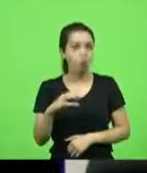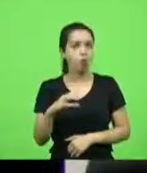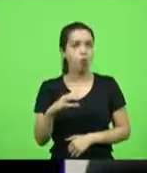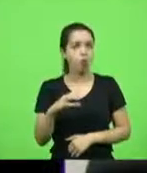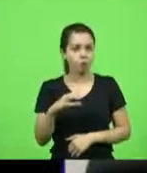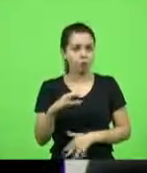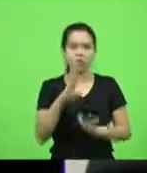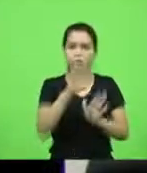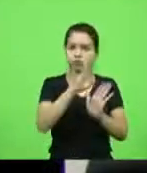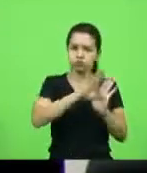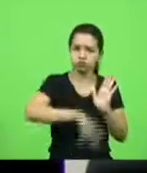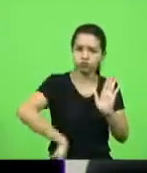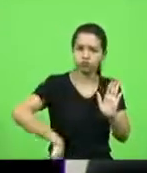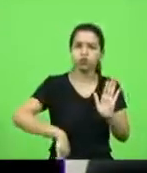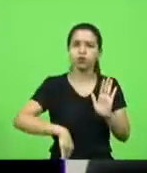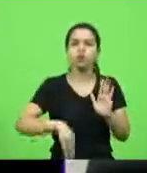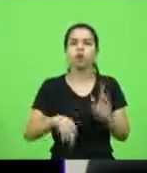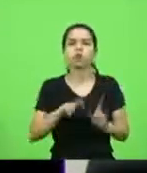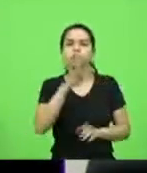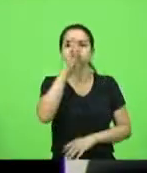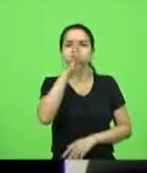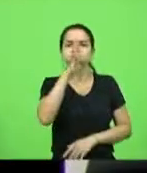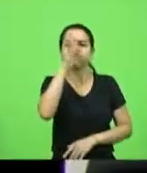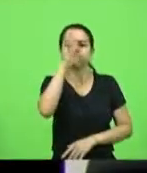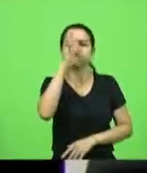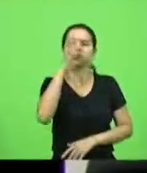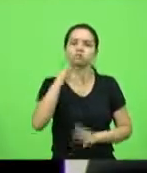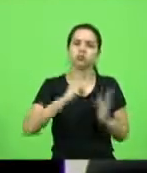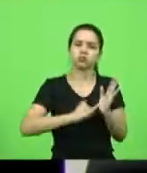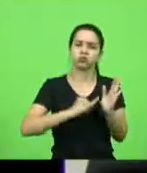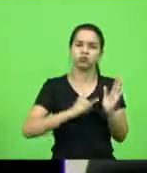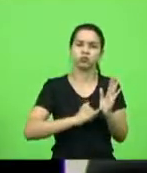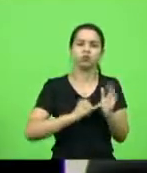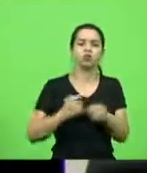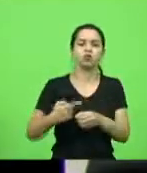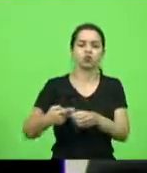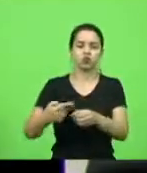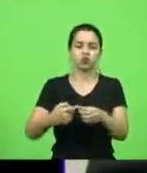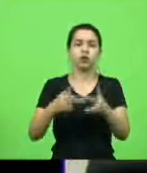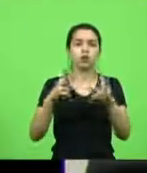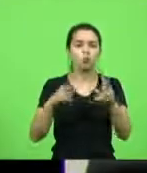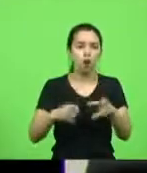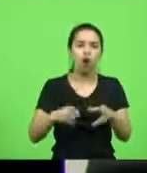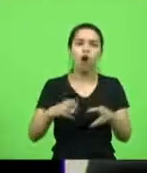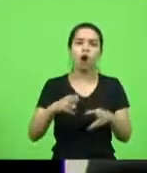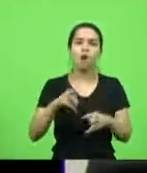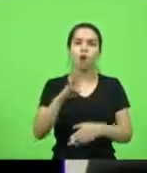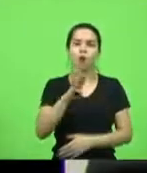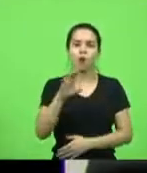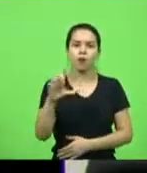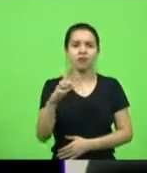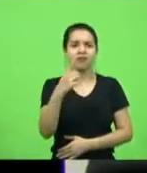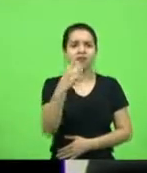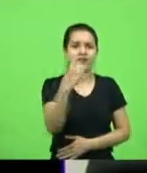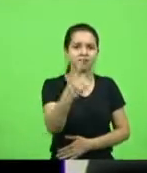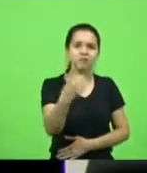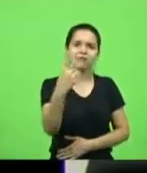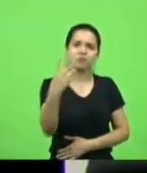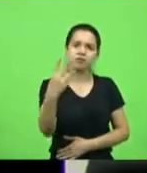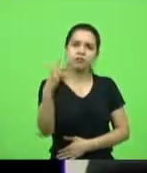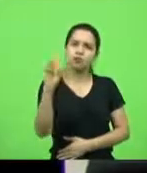derrube o abuso tarifário que existe nos municípios como no caso em Blumenau onde cento e vinte por cento